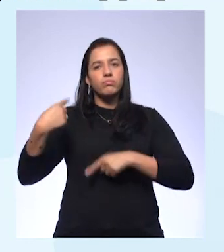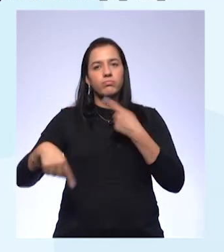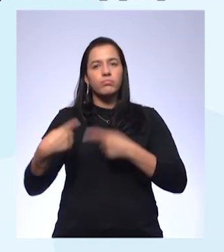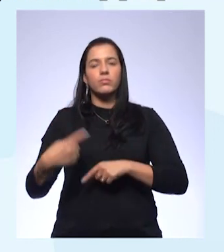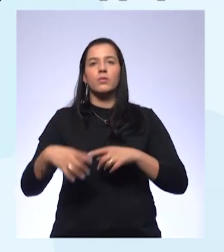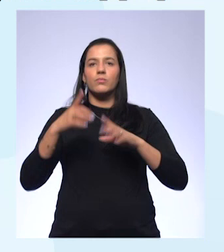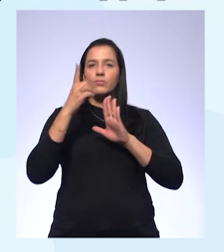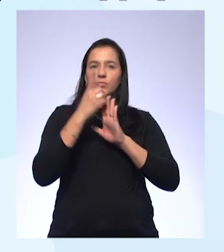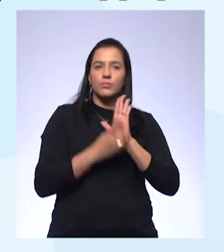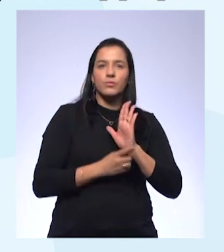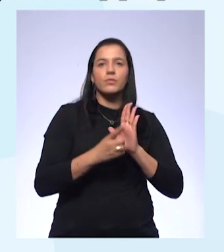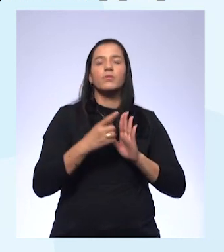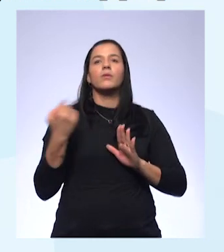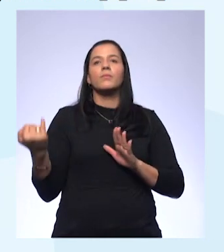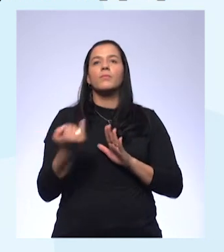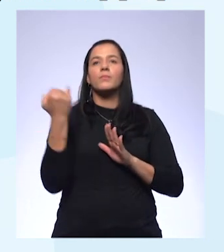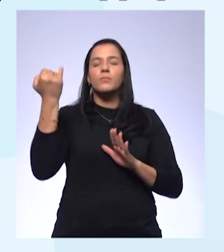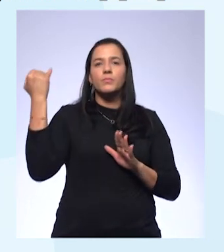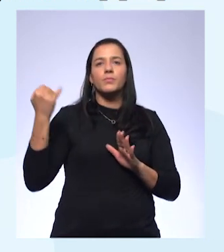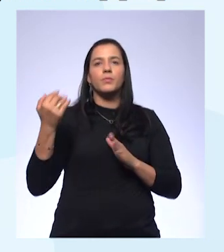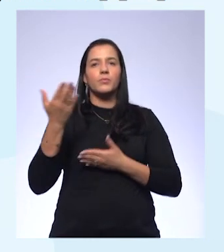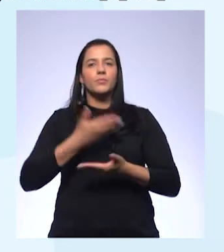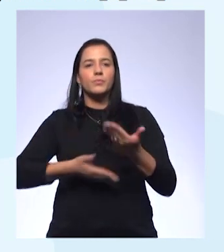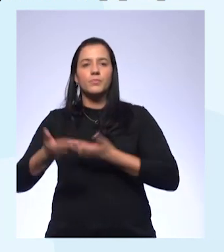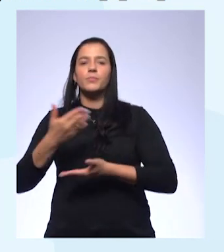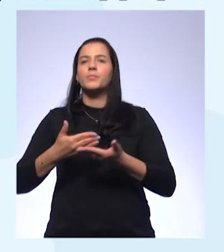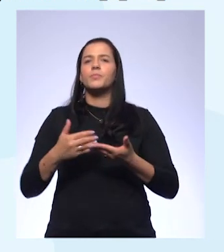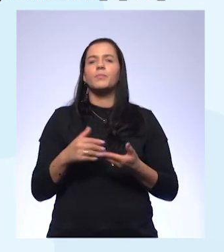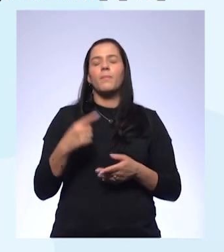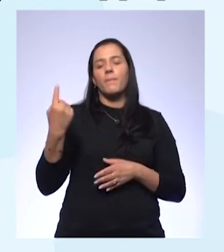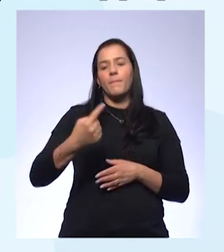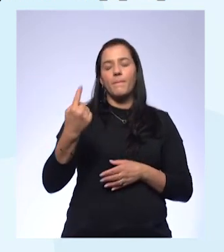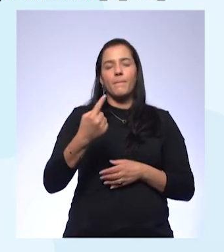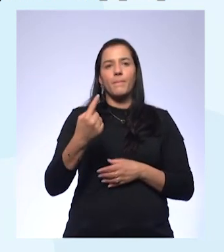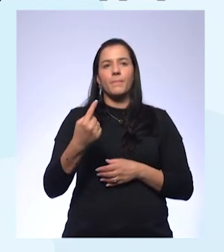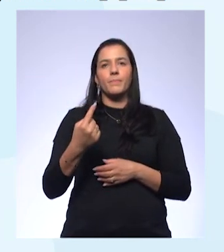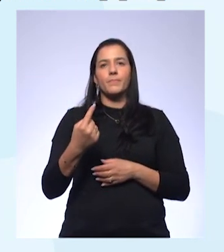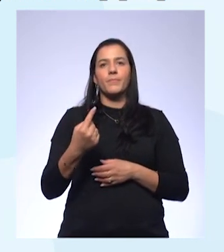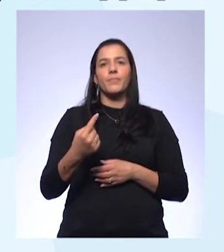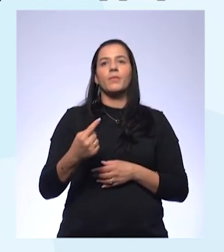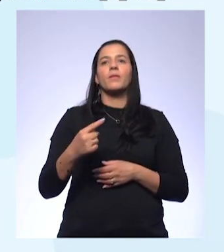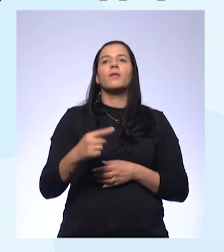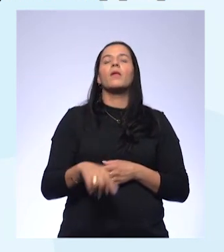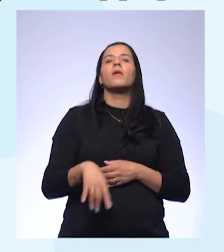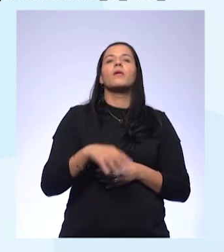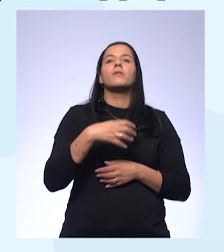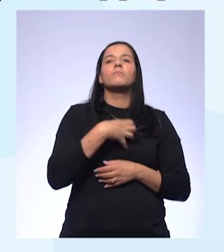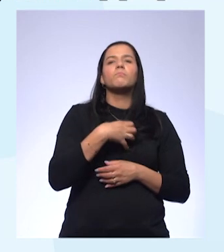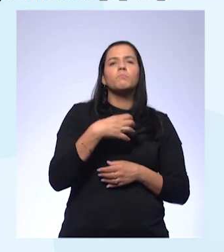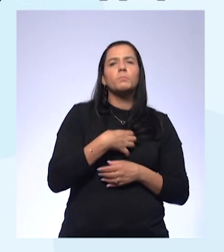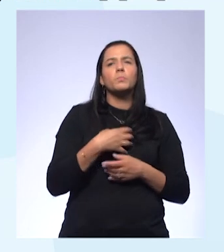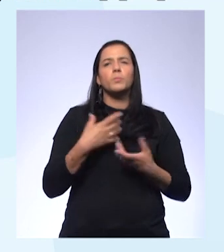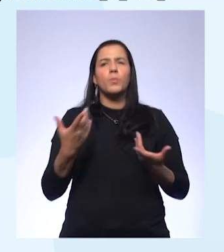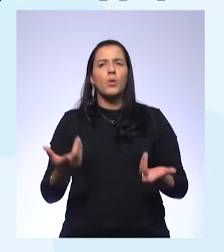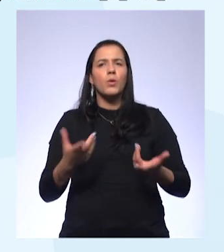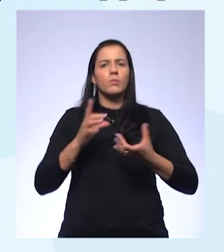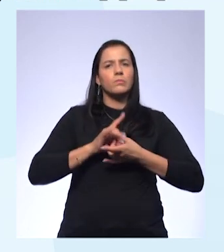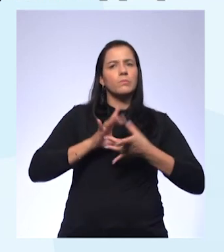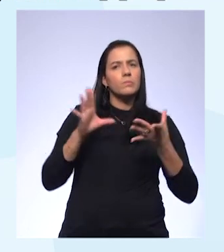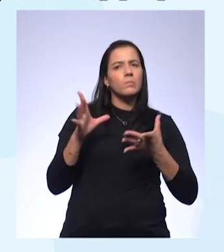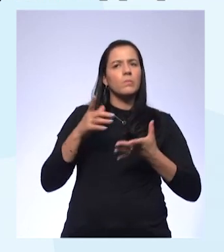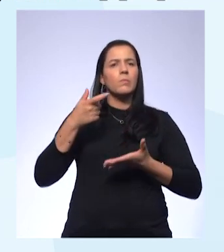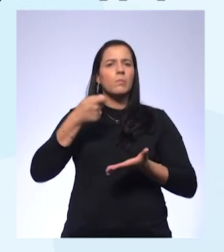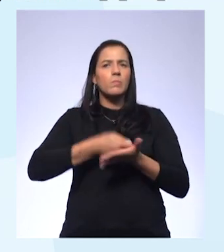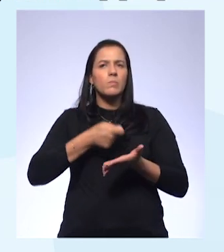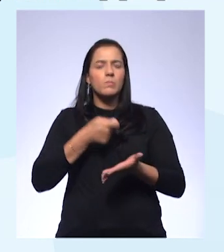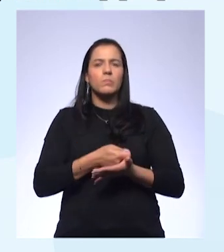ato importa simultaneamente em: primeiro, cessação de privilégio de foro por